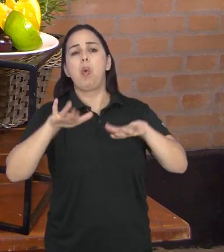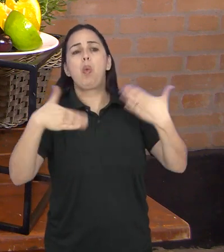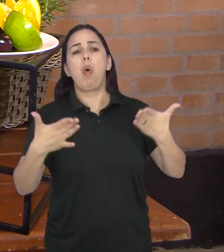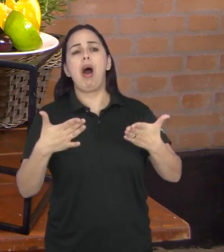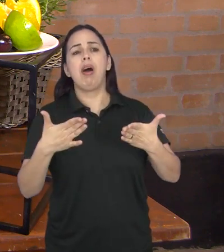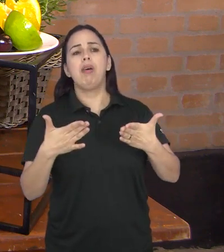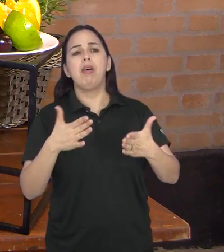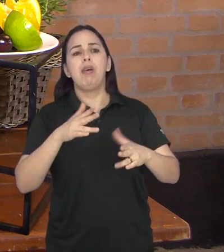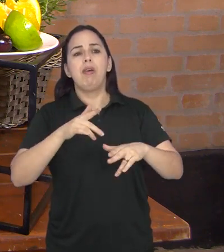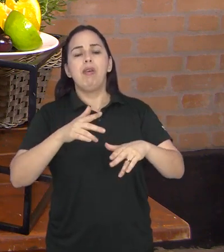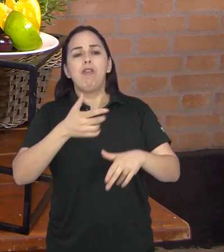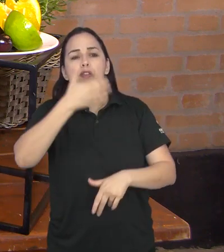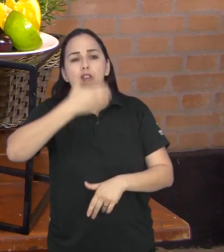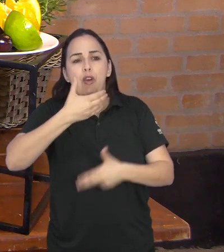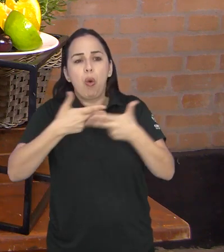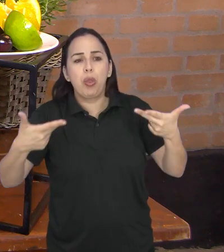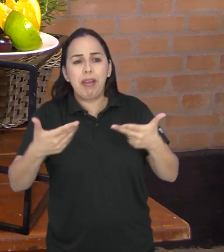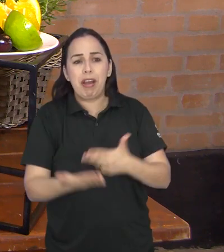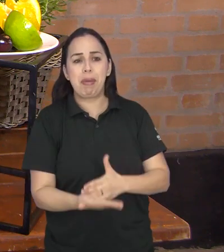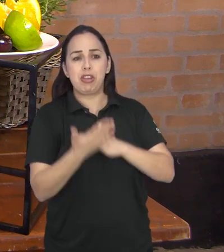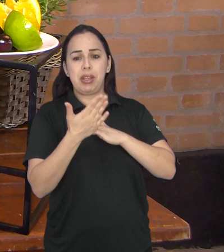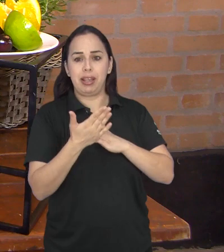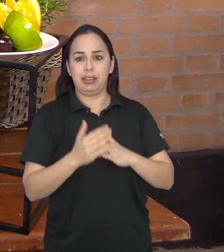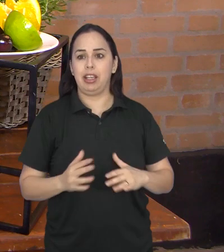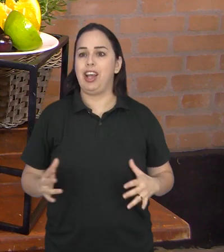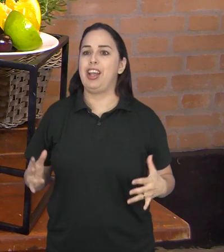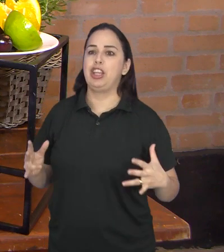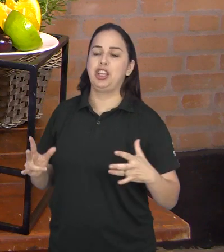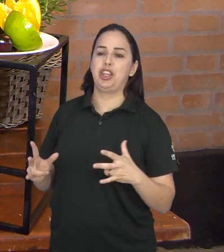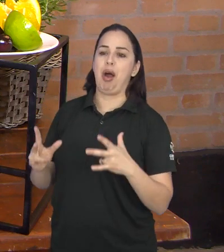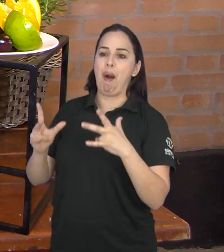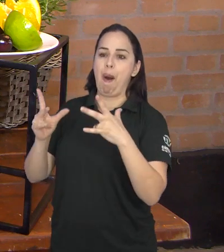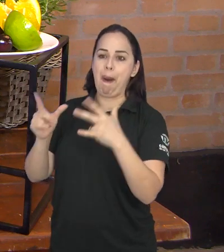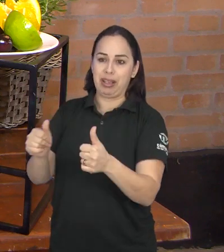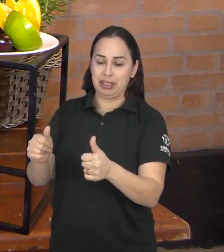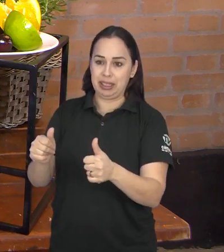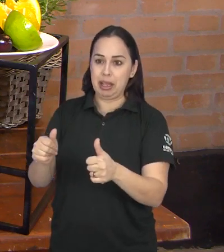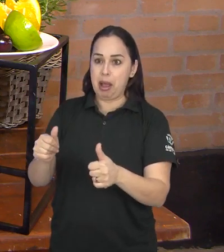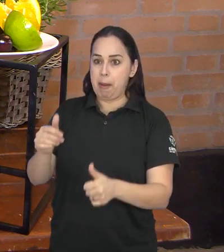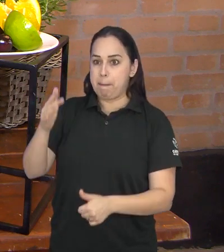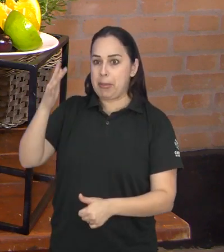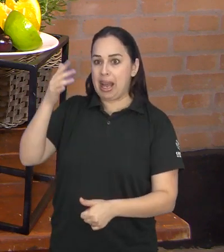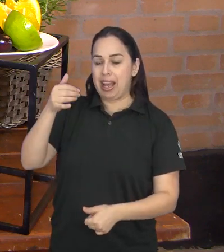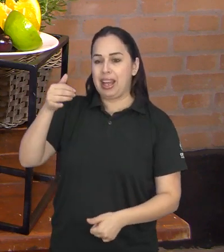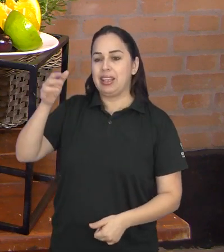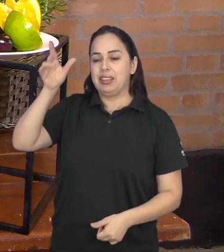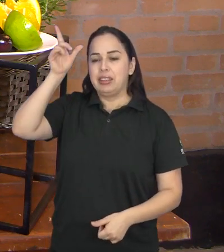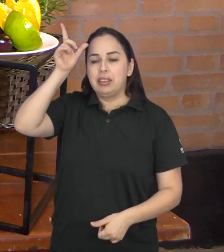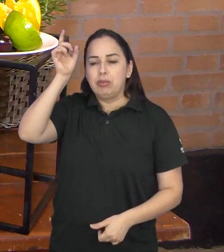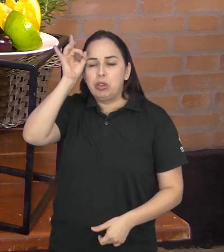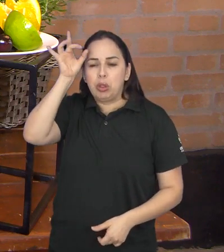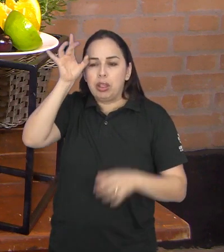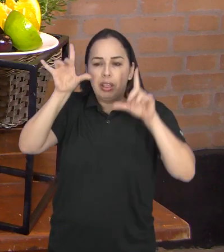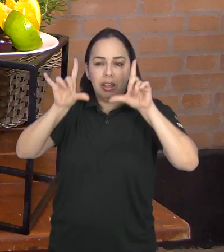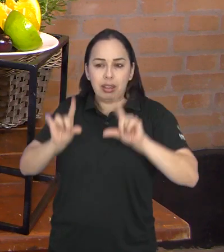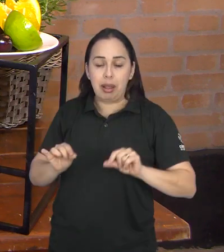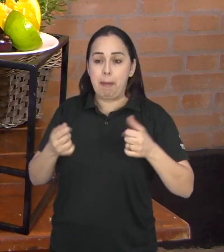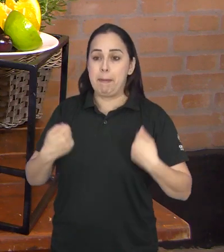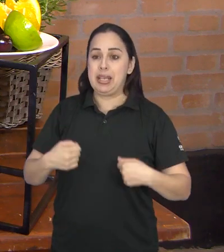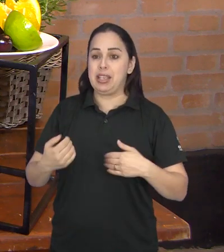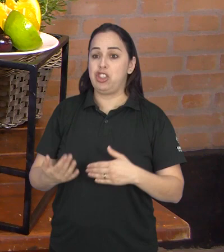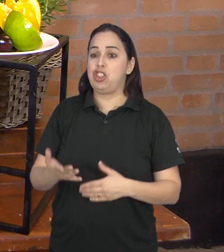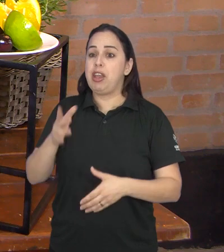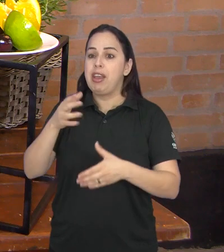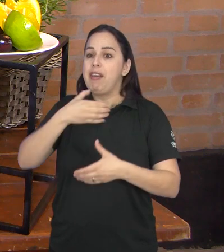frutas, podem ajudar no pós-ressaca? Todas elas. Para a gente curar a ressaca, a gente precisa de